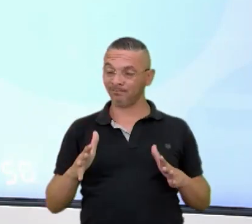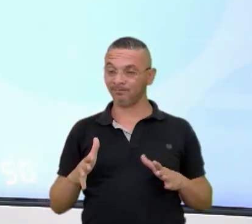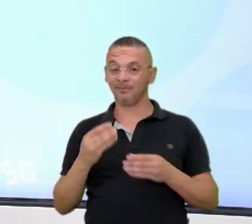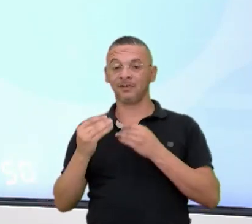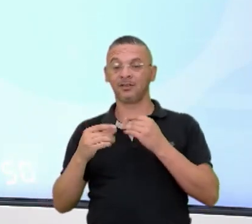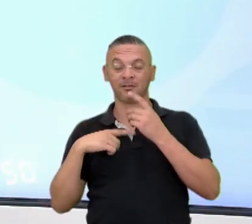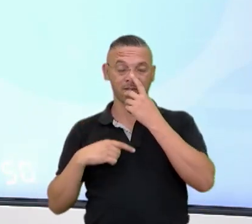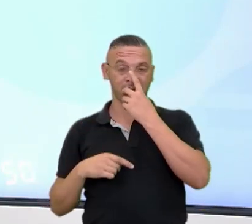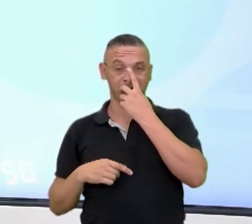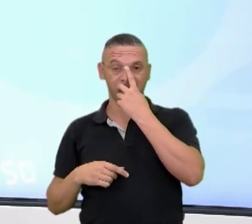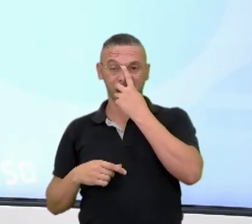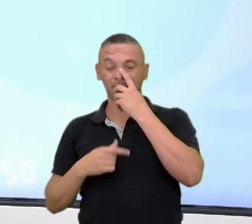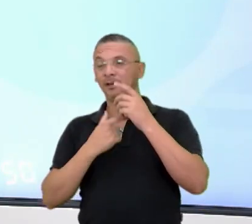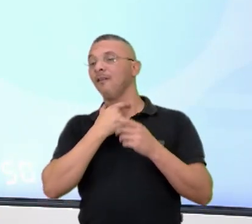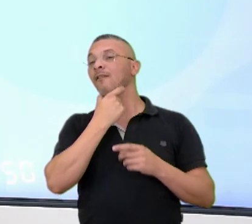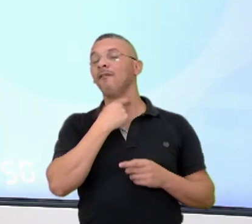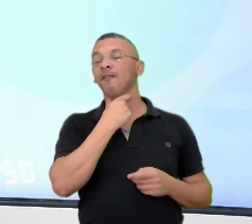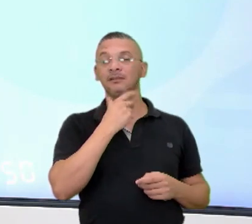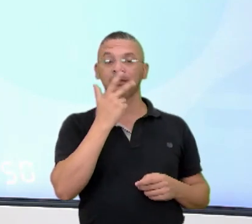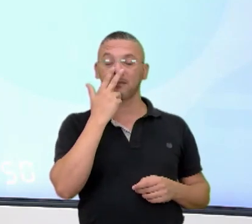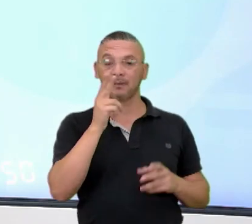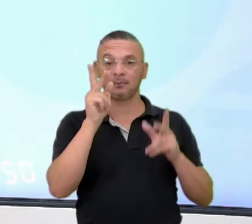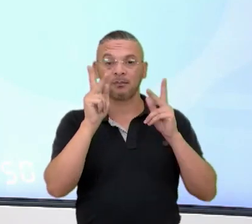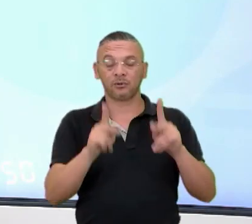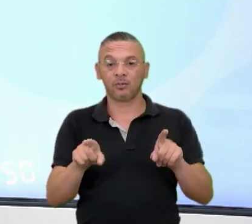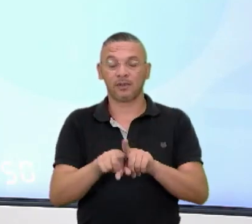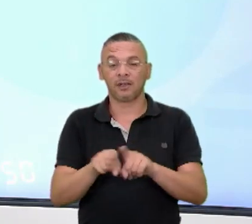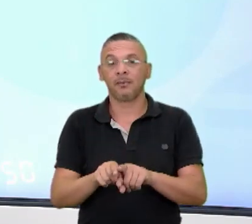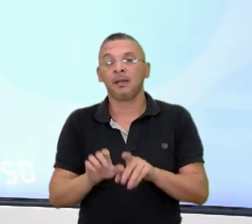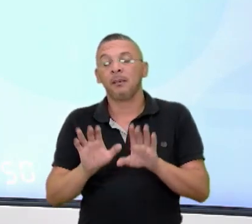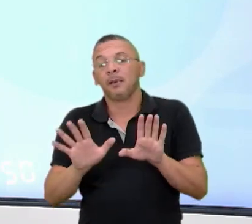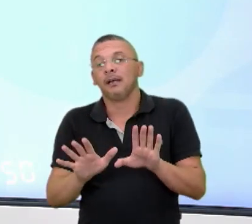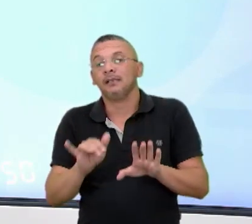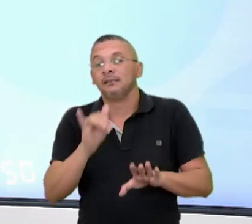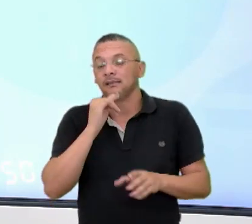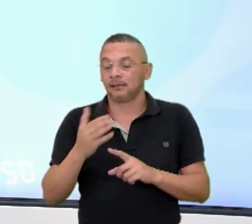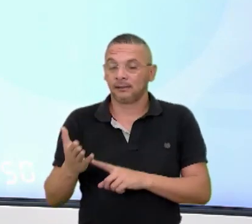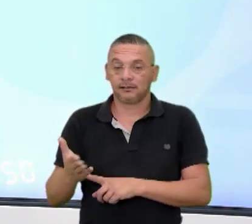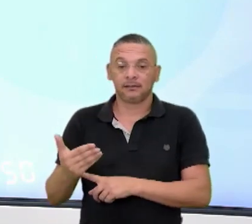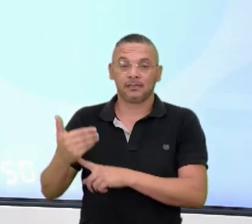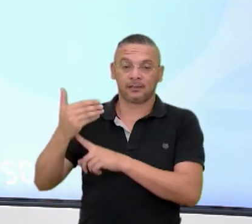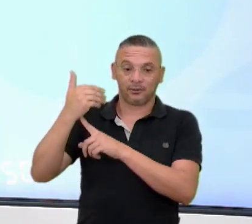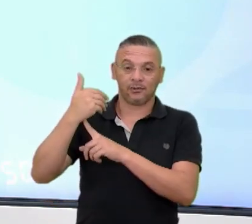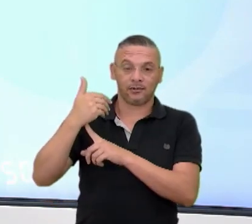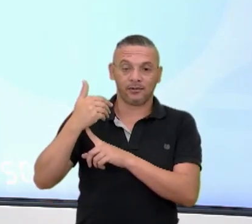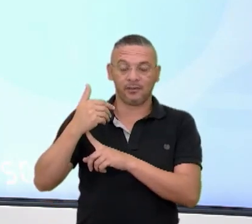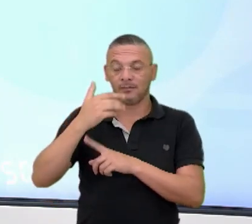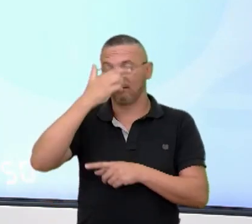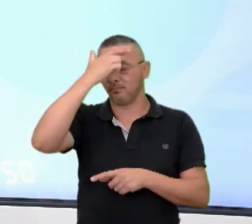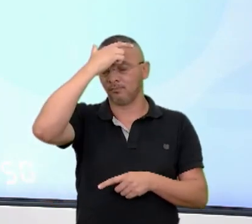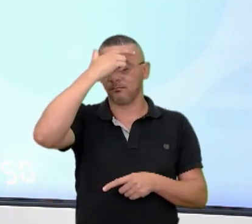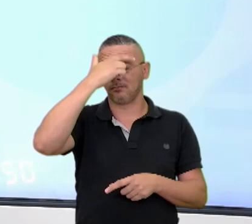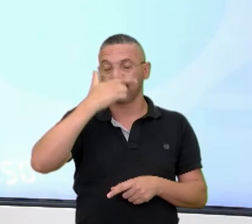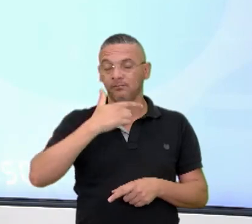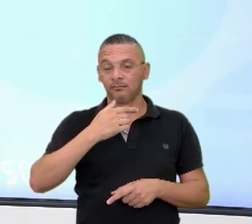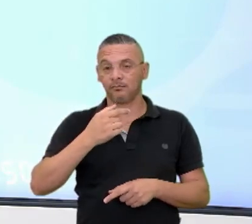site, você deixou uma pegada, você deixou as informações. Ou seja, tudo aquilo que as suas